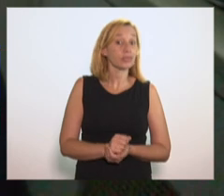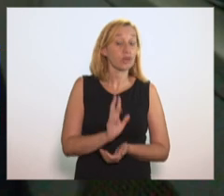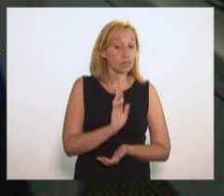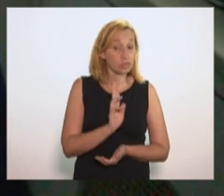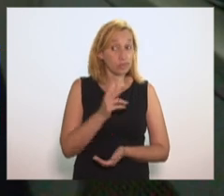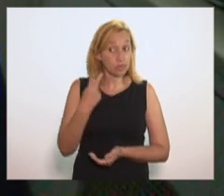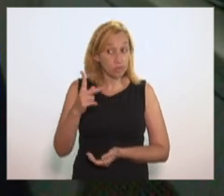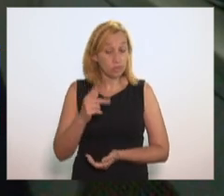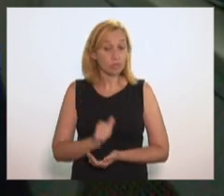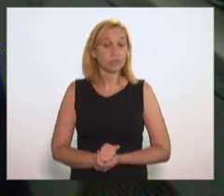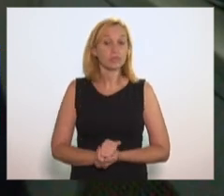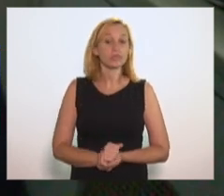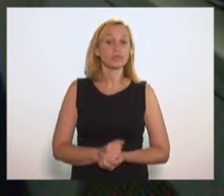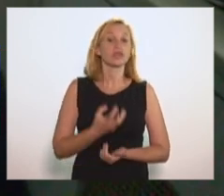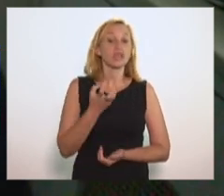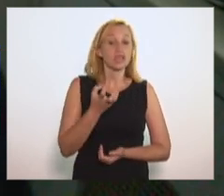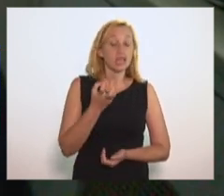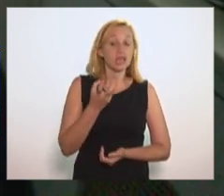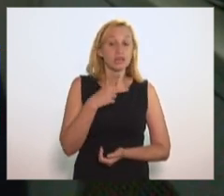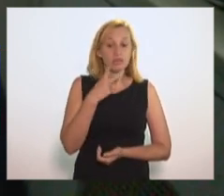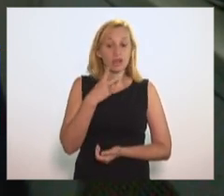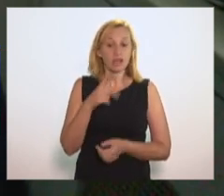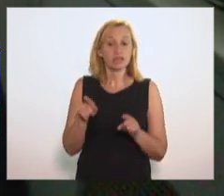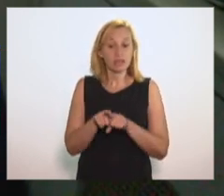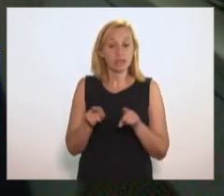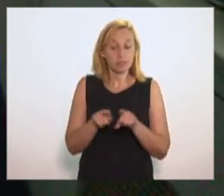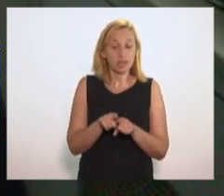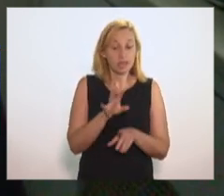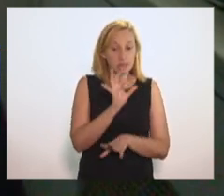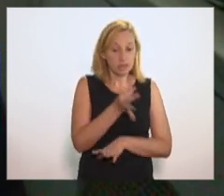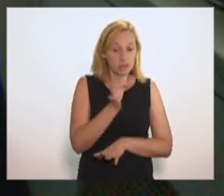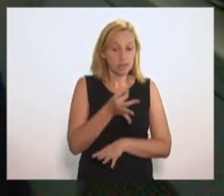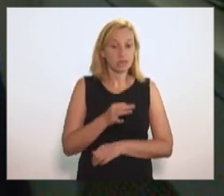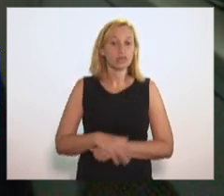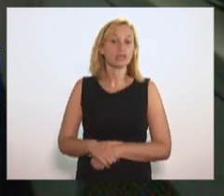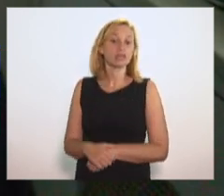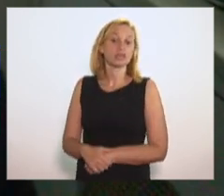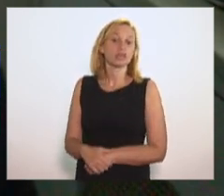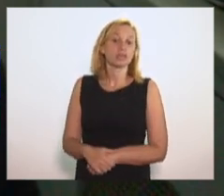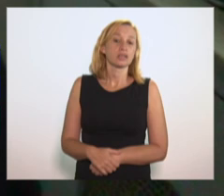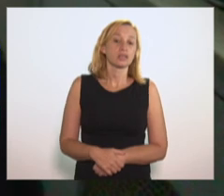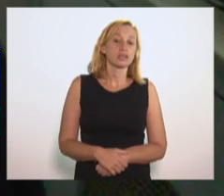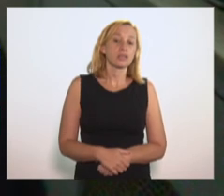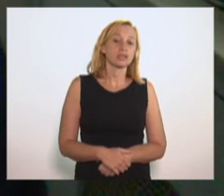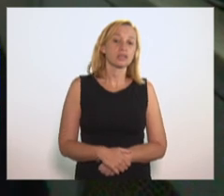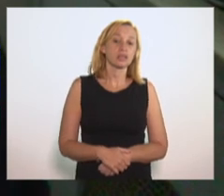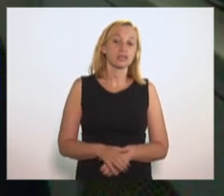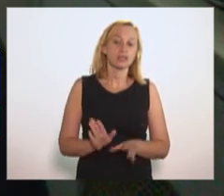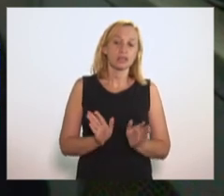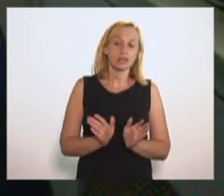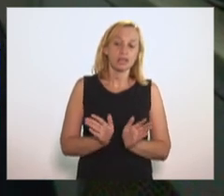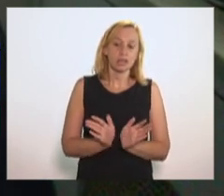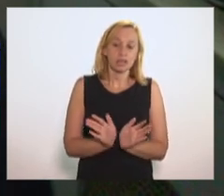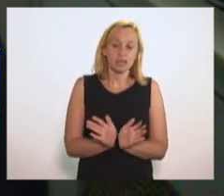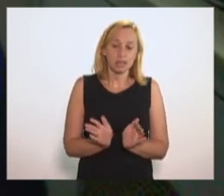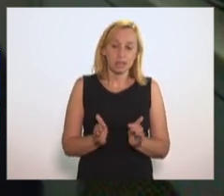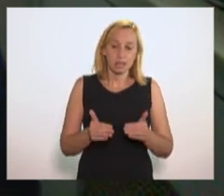e queremos destampar de fato essa caixa preta